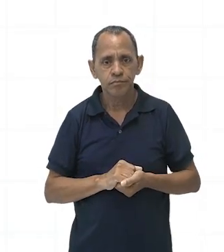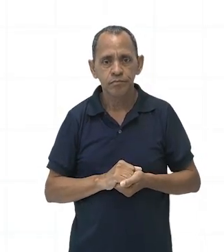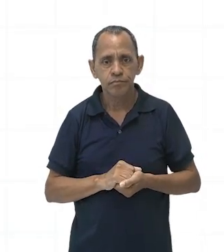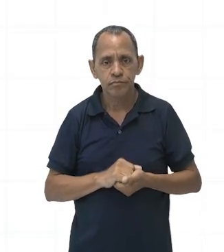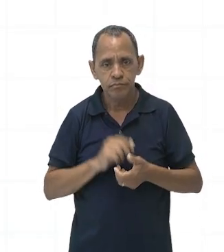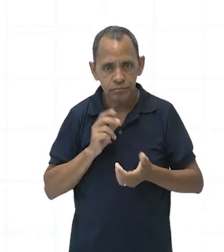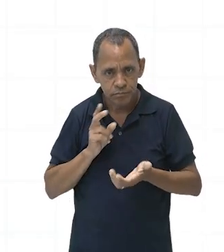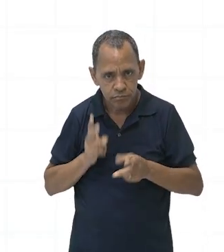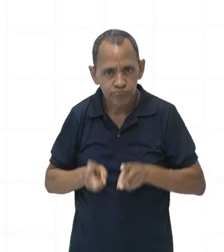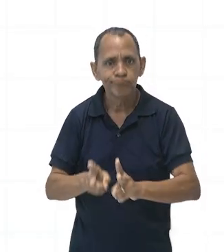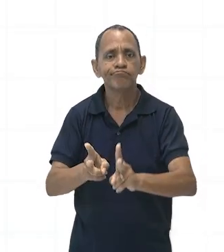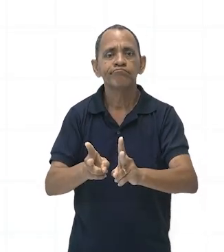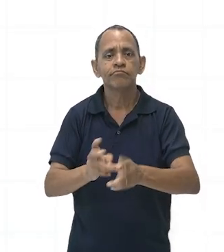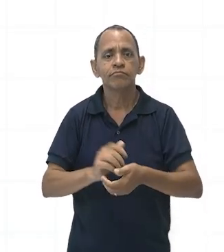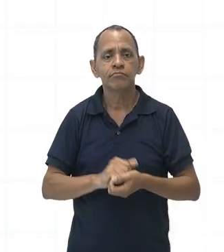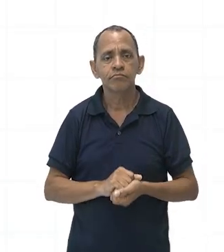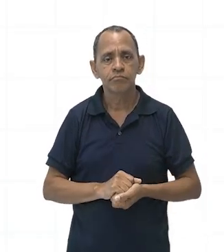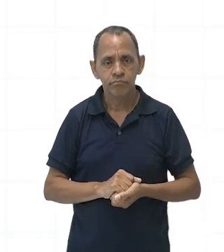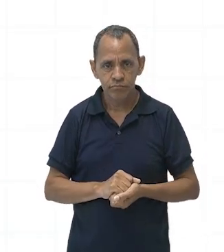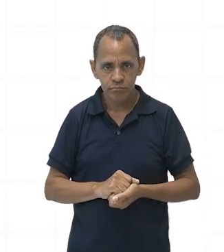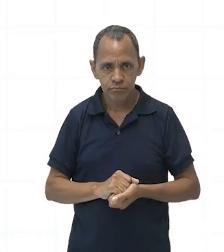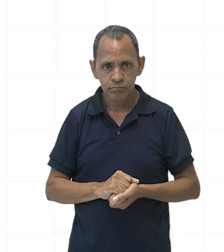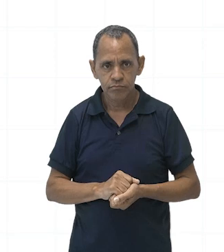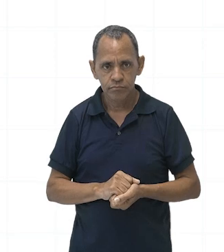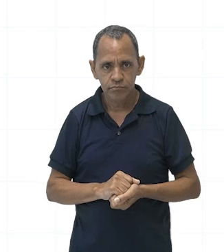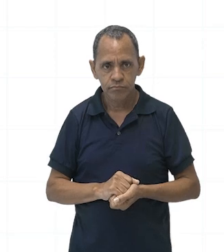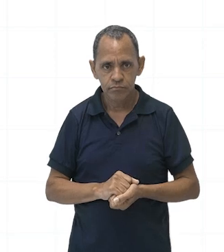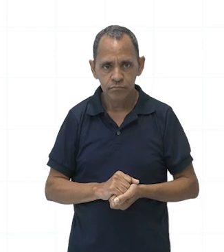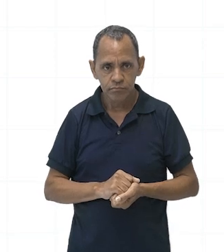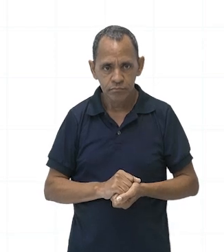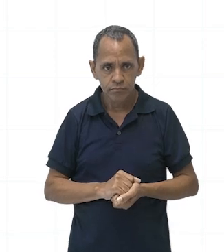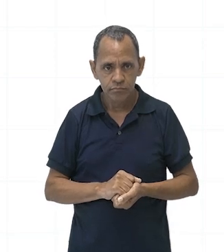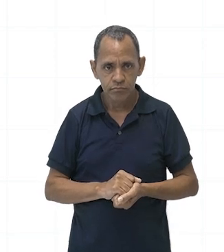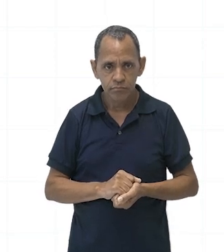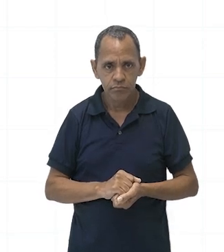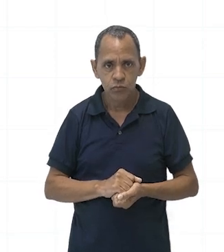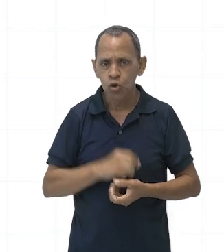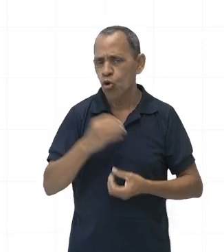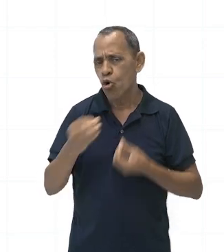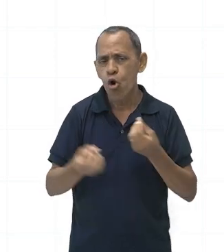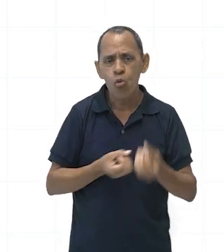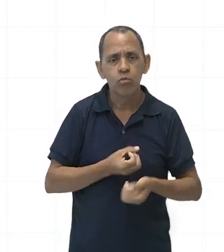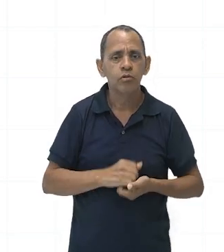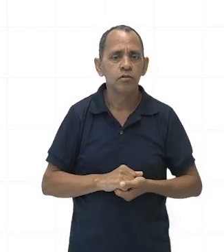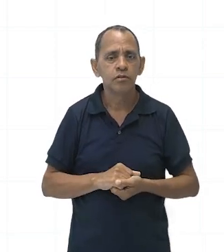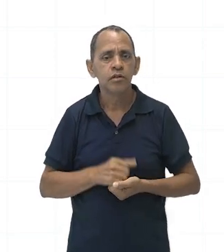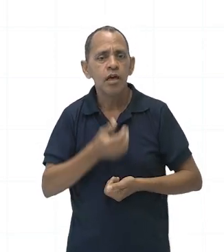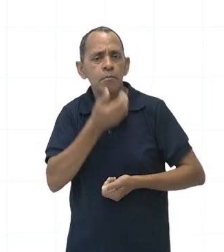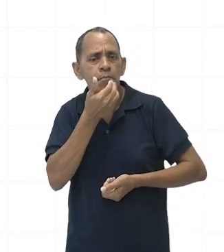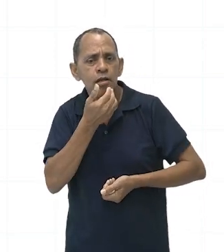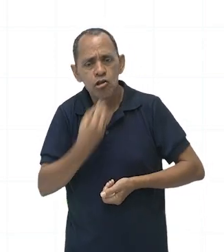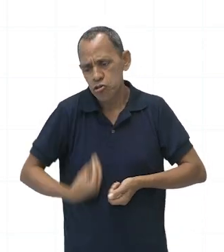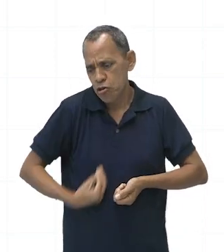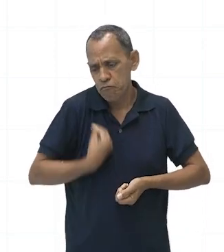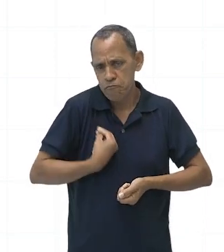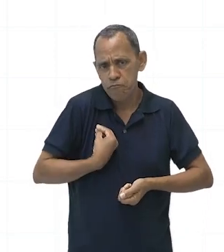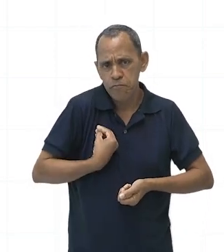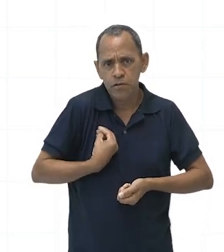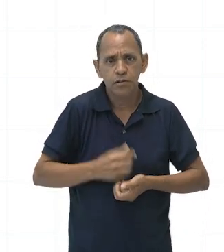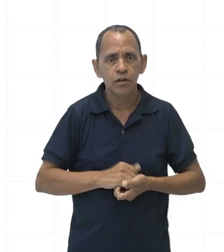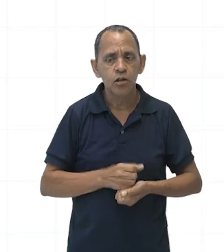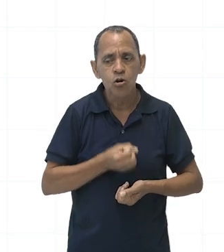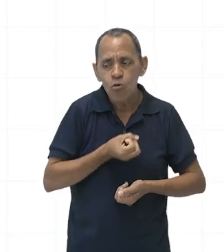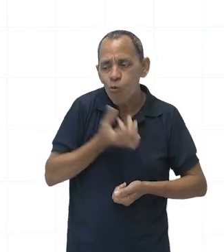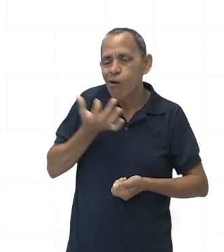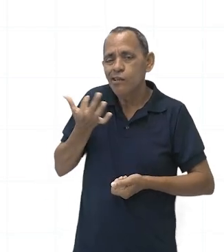Prosseguindo, outro contexto que a dança está inserida é na qualidade de vida. A dança é mais um tipo